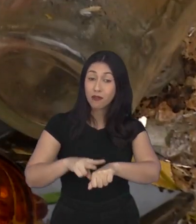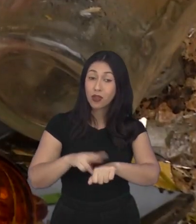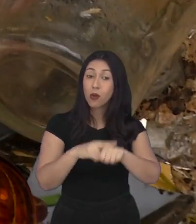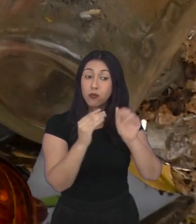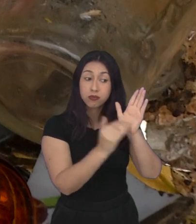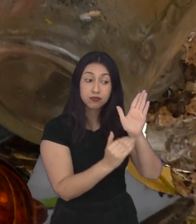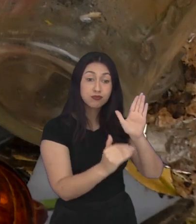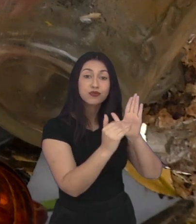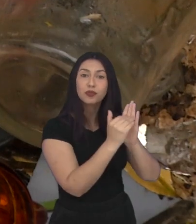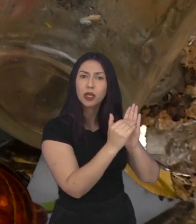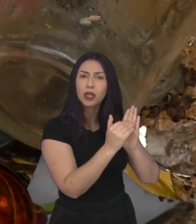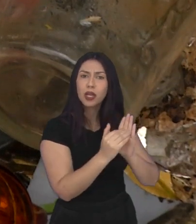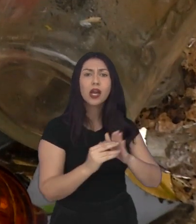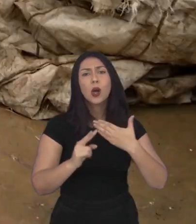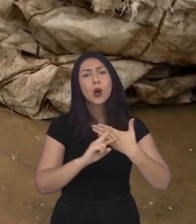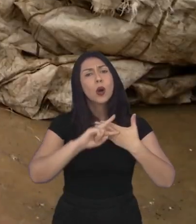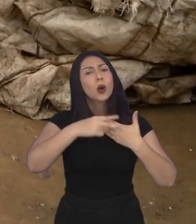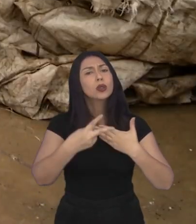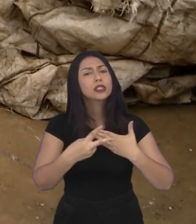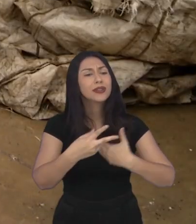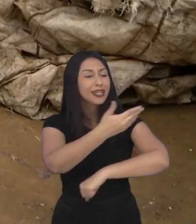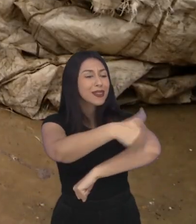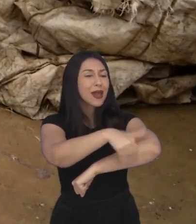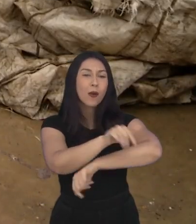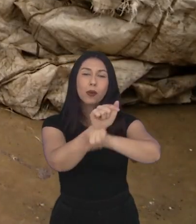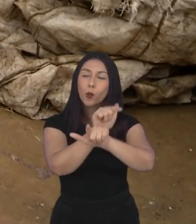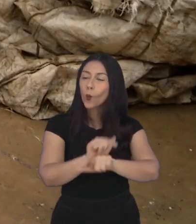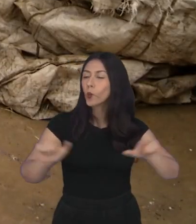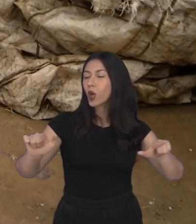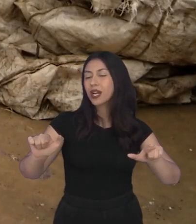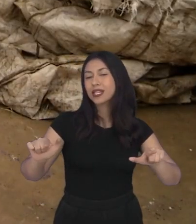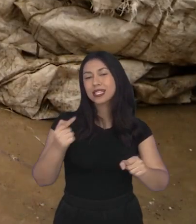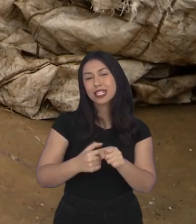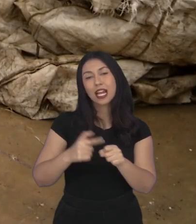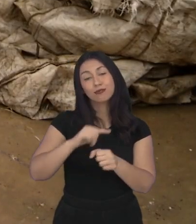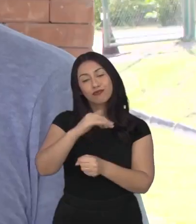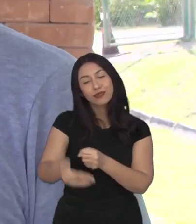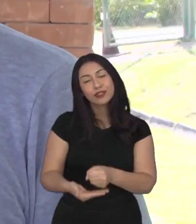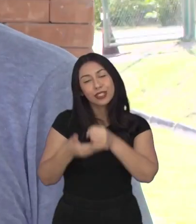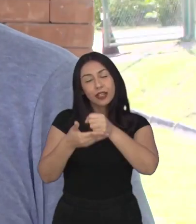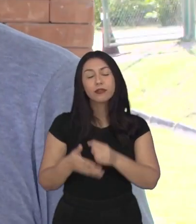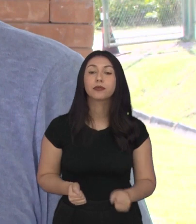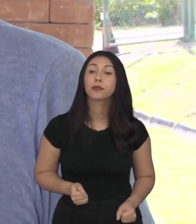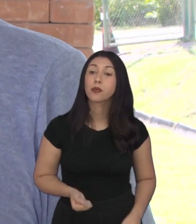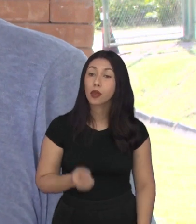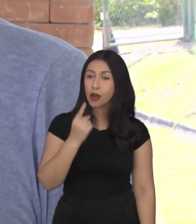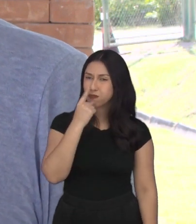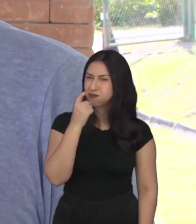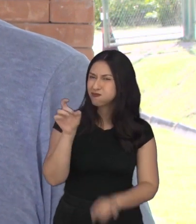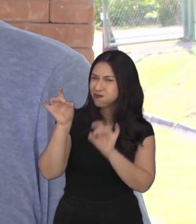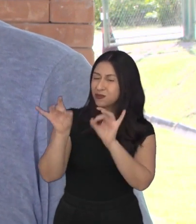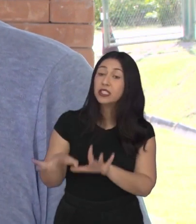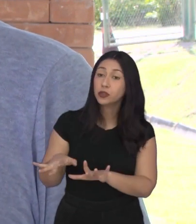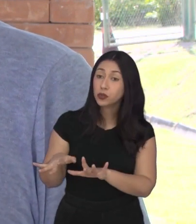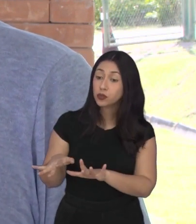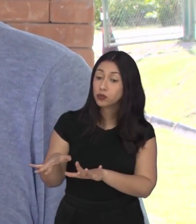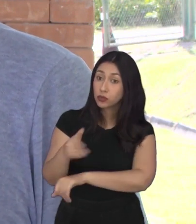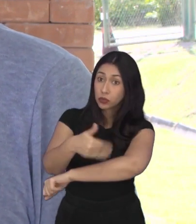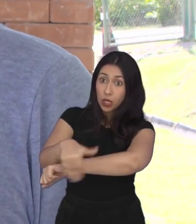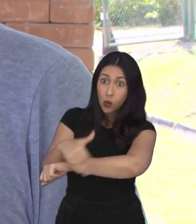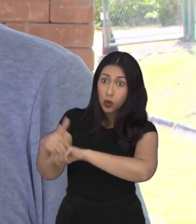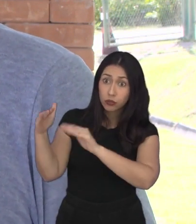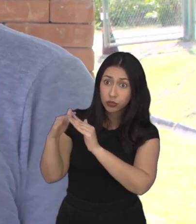muitos pacientes. E essa é a meta do mês Fevereiro Laranja. Depois que teve Covid, Kleber continuou com episódios